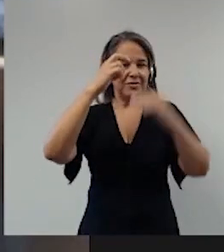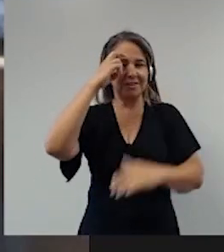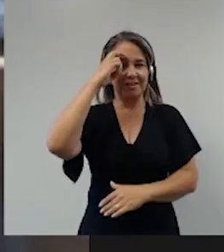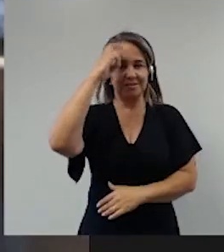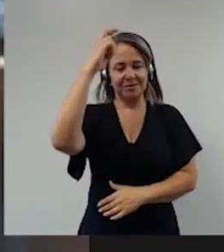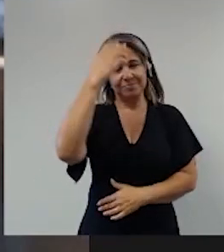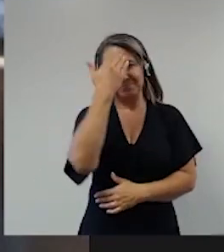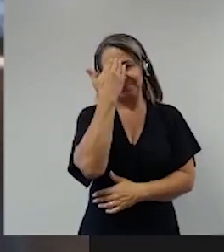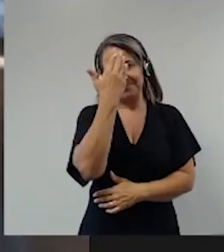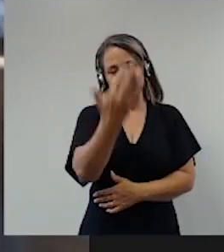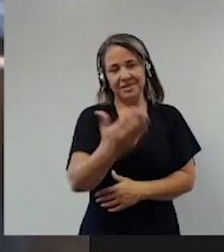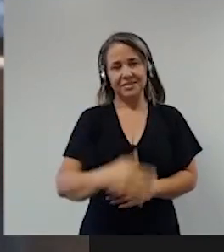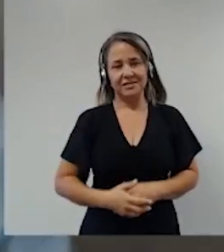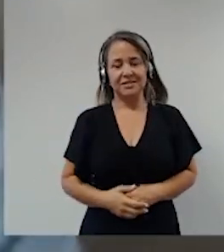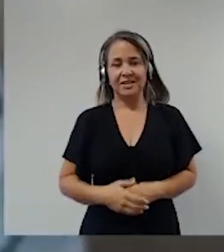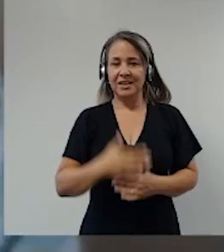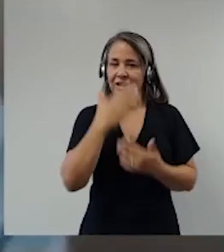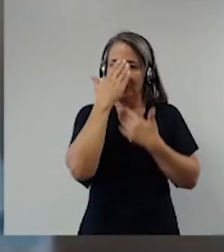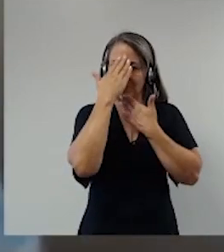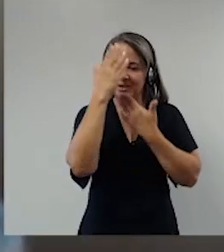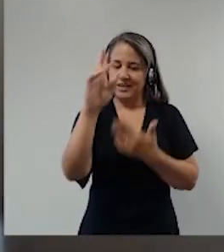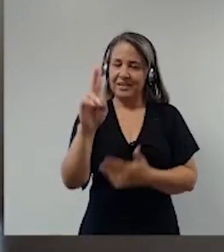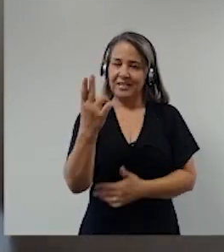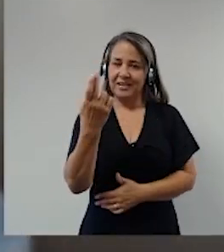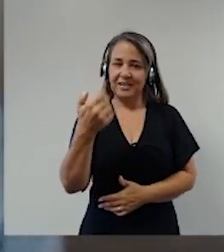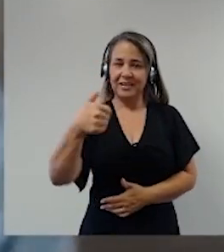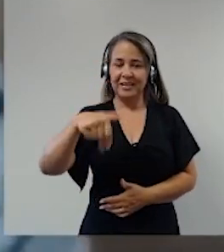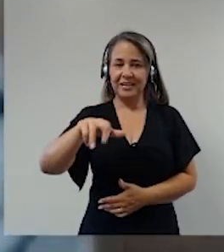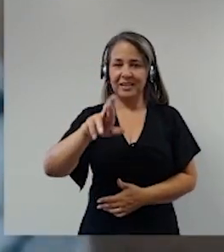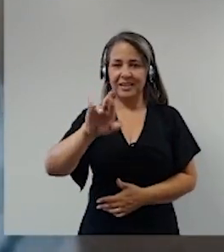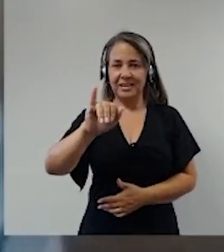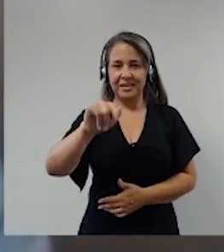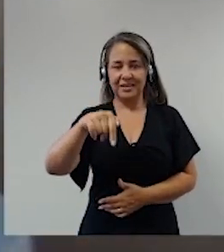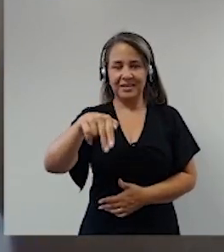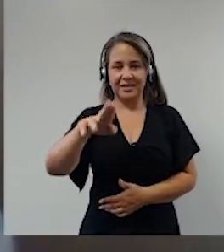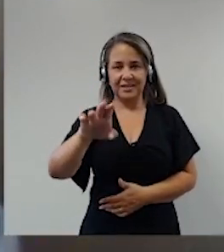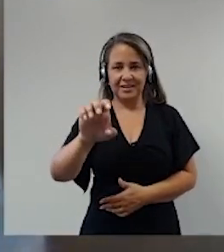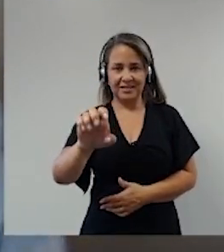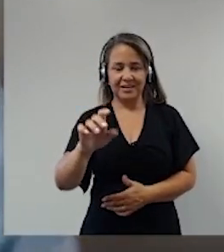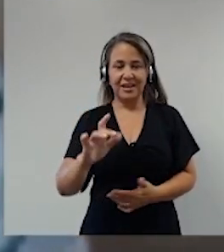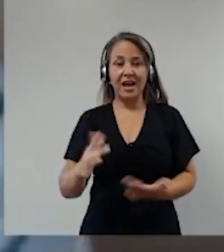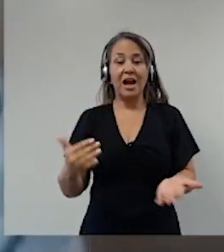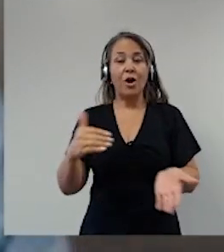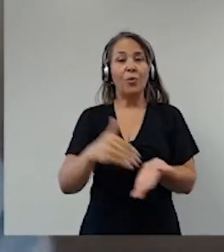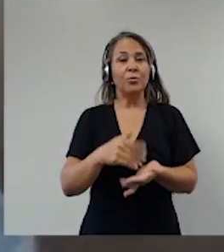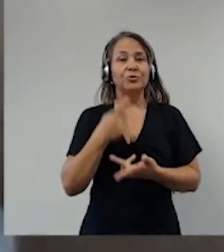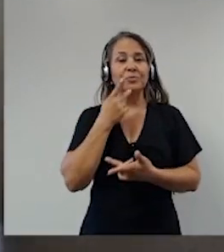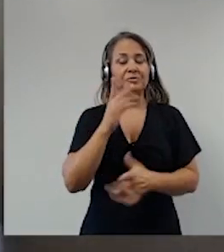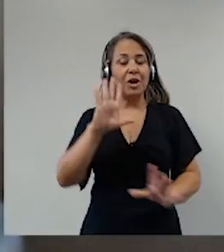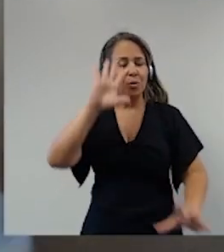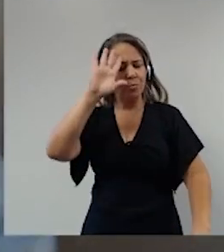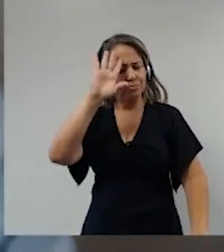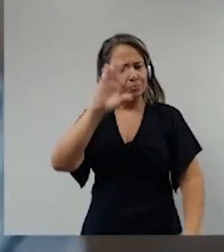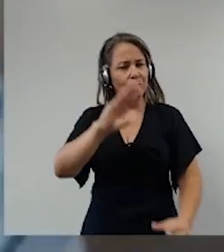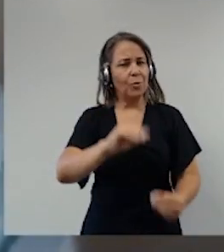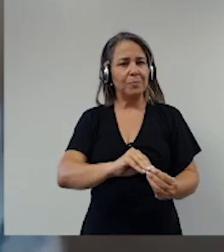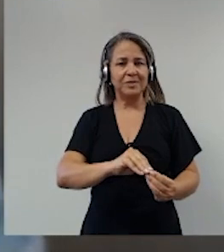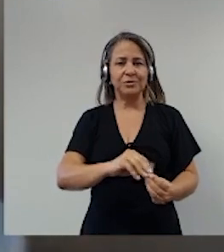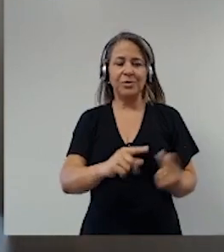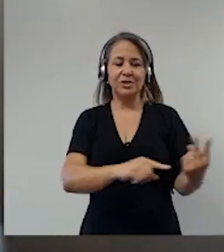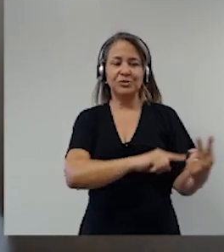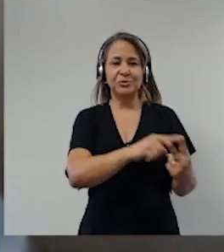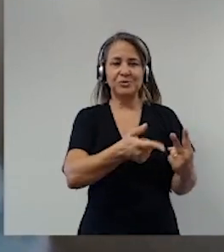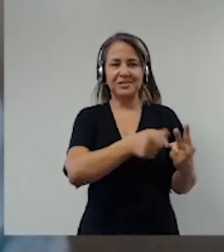obrigado. Obrigado, doutor Henrique. Essa última fala completou com maestria as outras